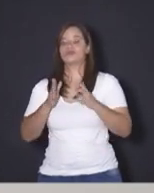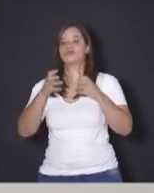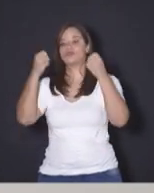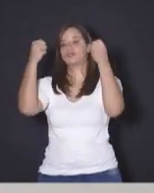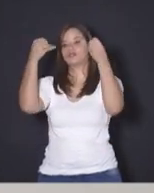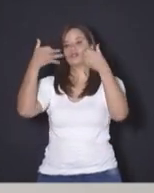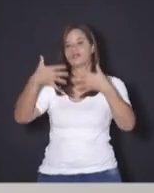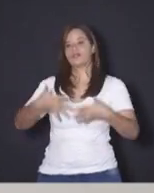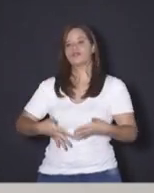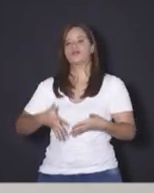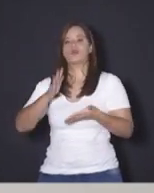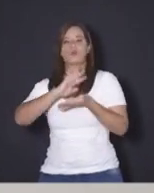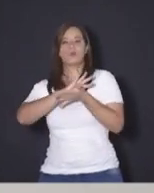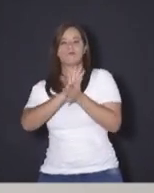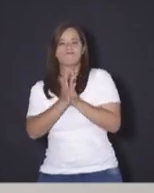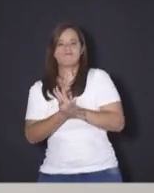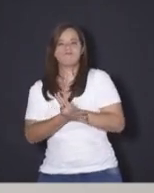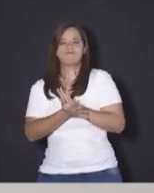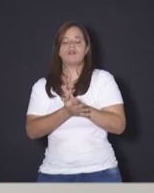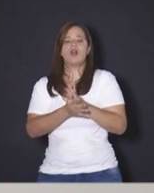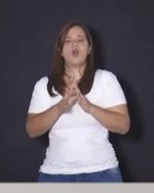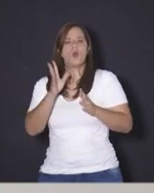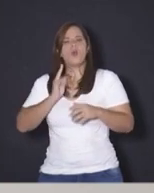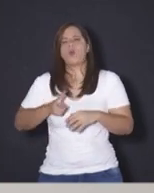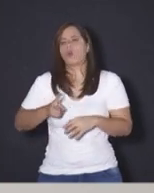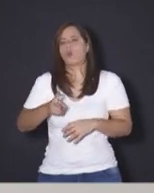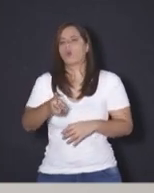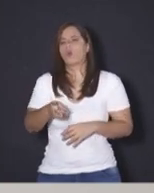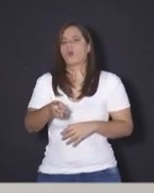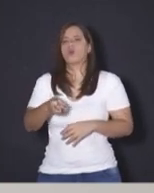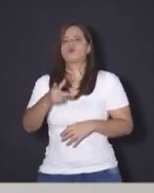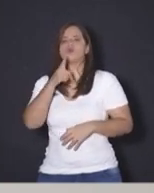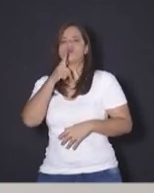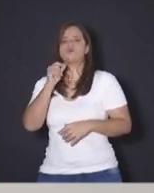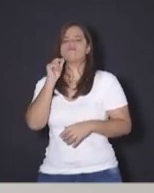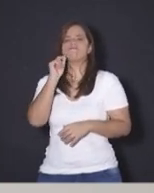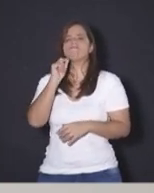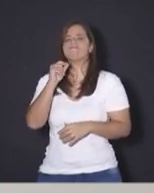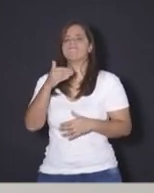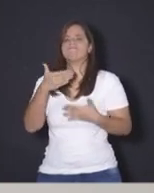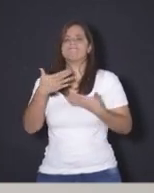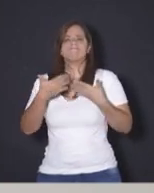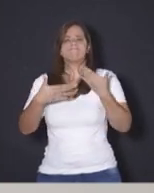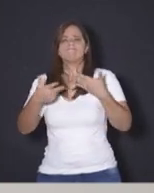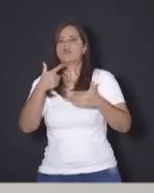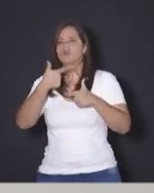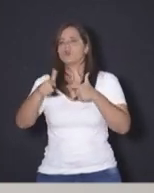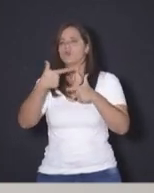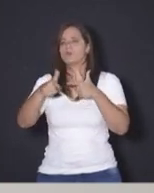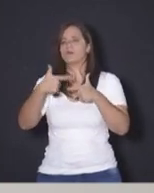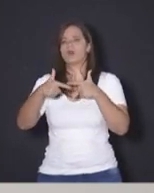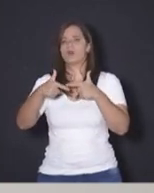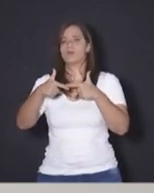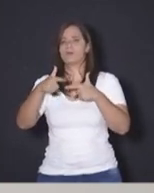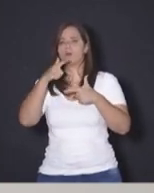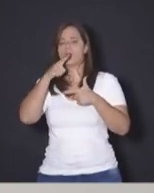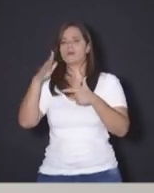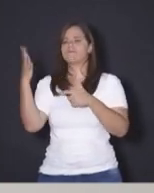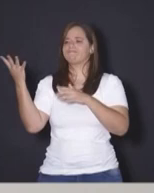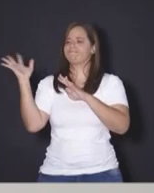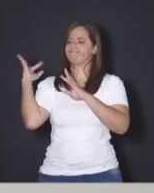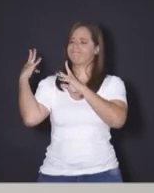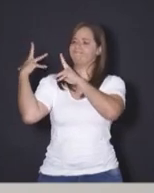o assim ele continua a ser a sério uma dos problemas tendem e também que